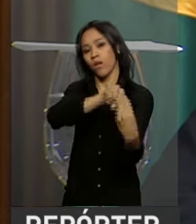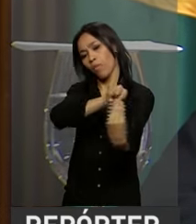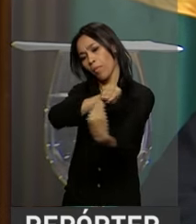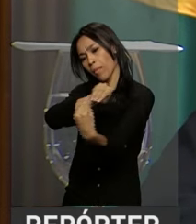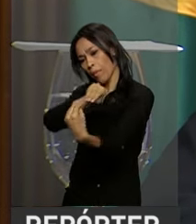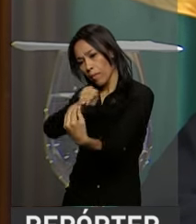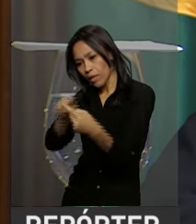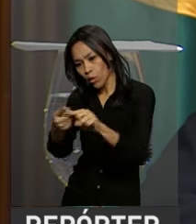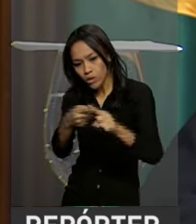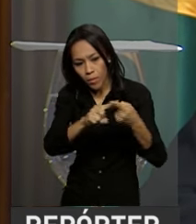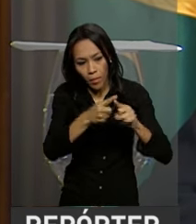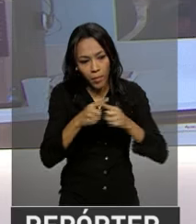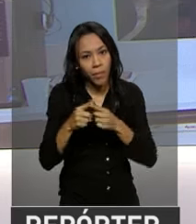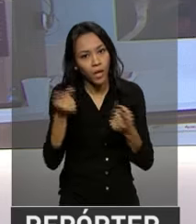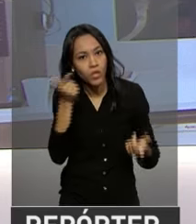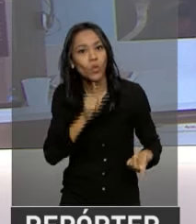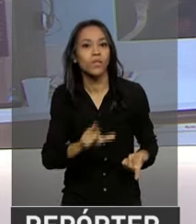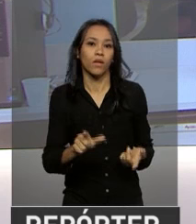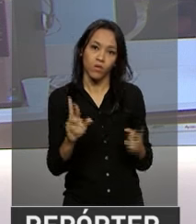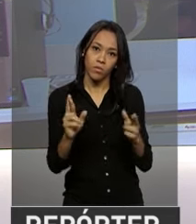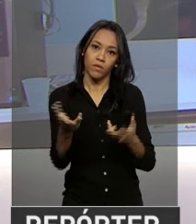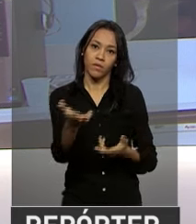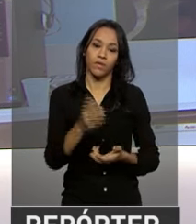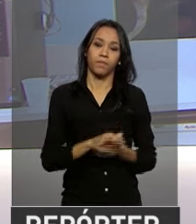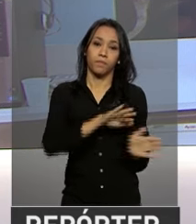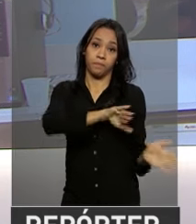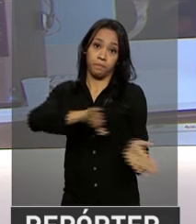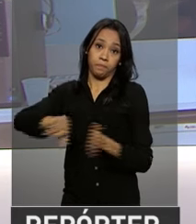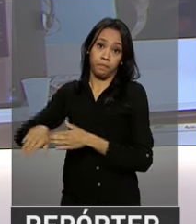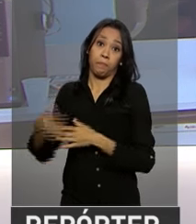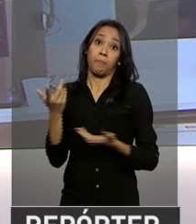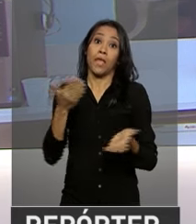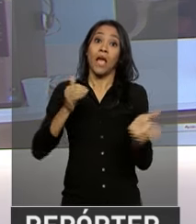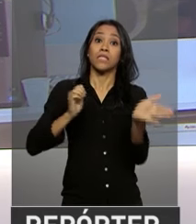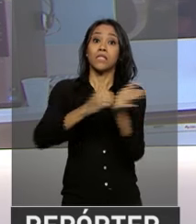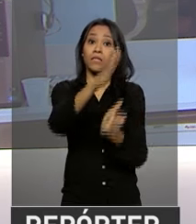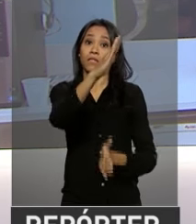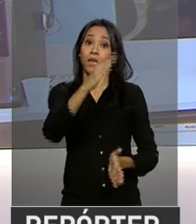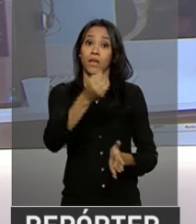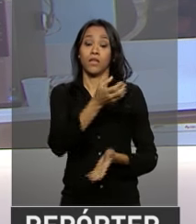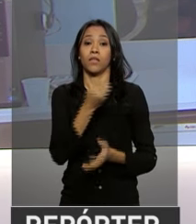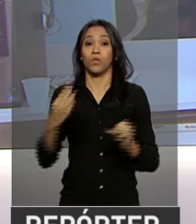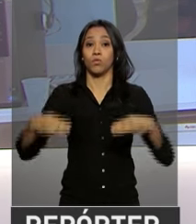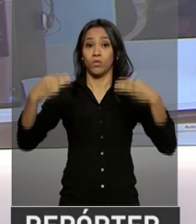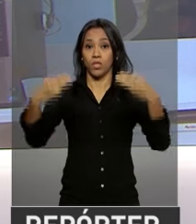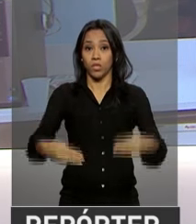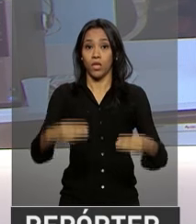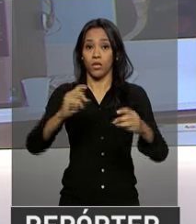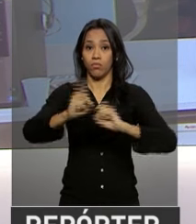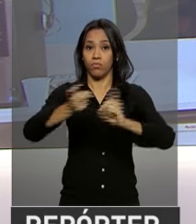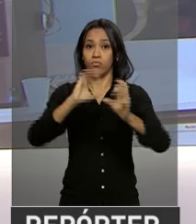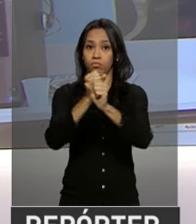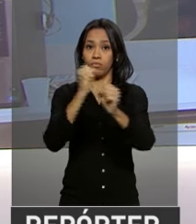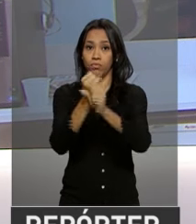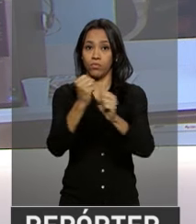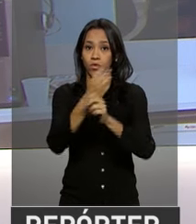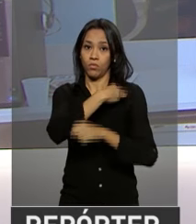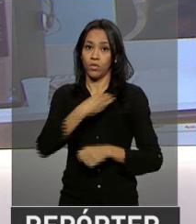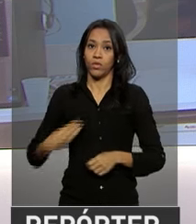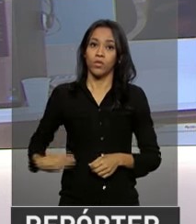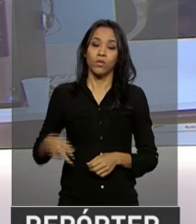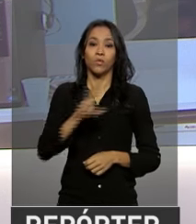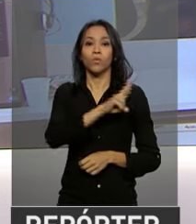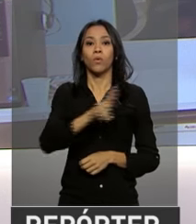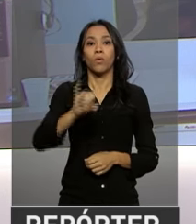E é isso que eu espero dos senhores. Ao se referir à saída de Romero Jucá do Ministério do Planejamento, Desenvolvimento e Gestão,